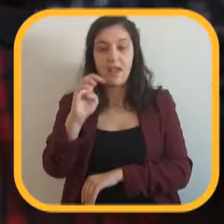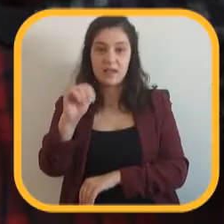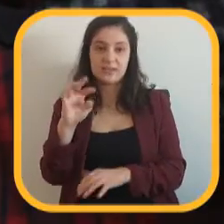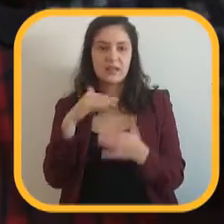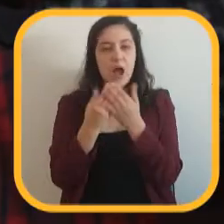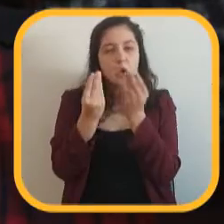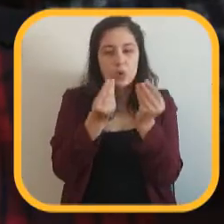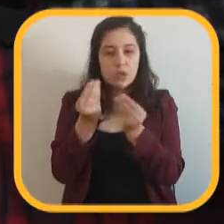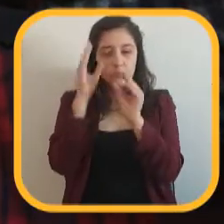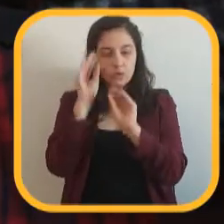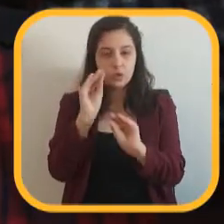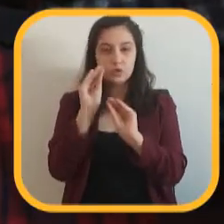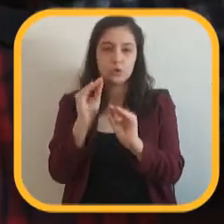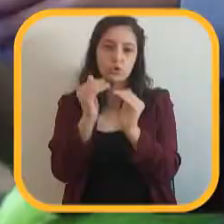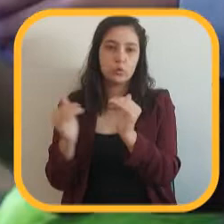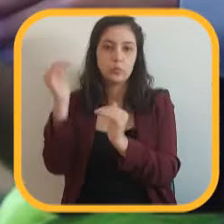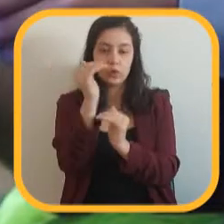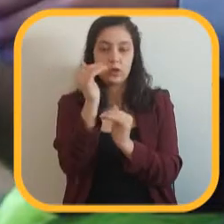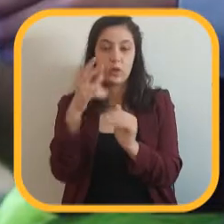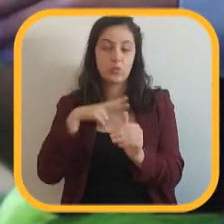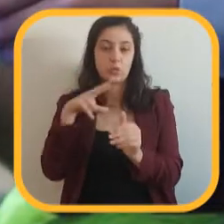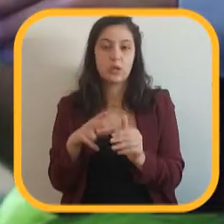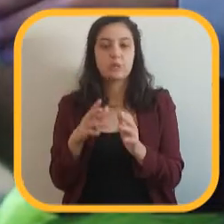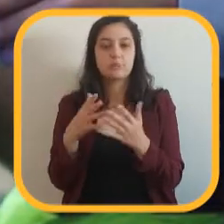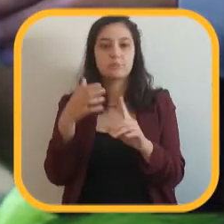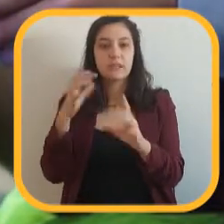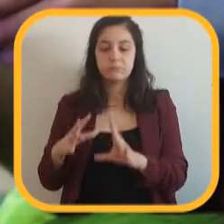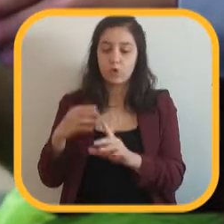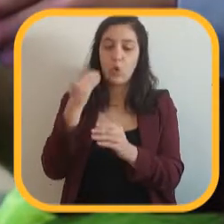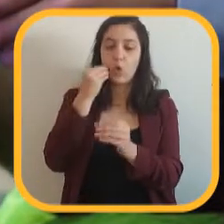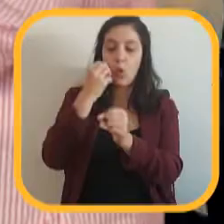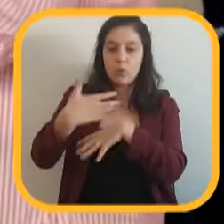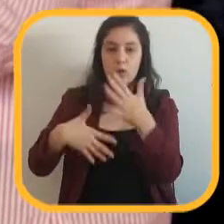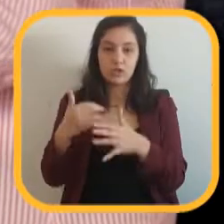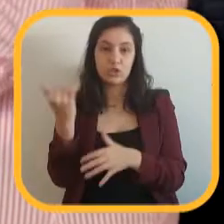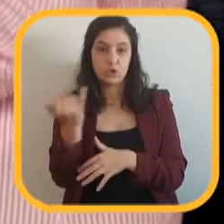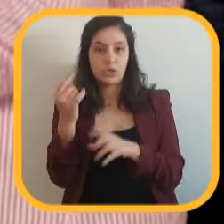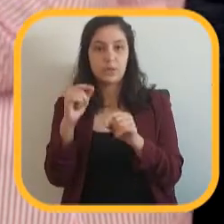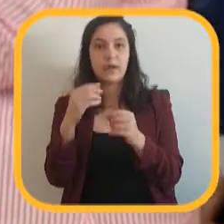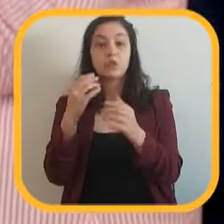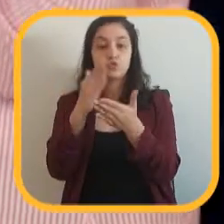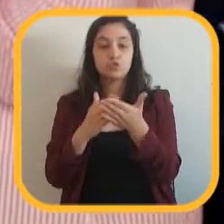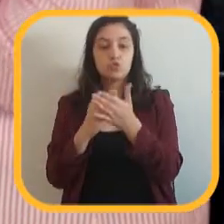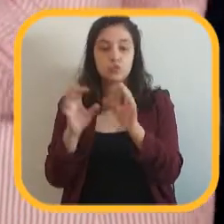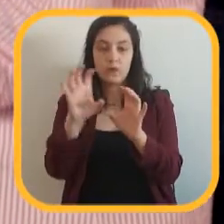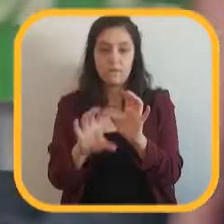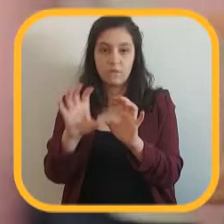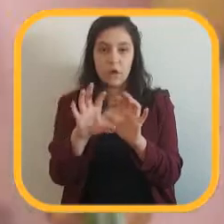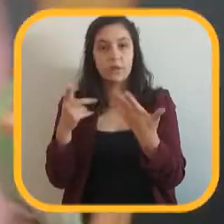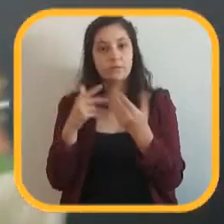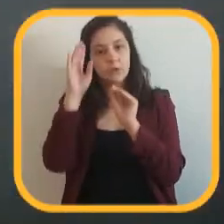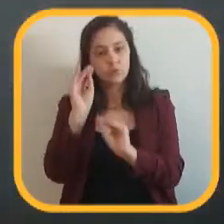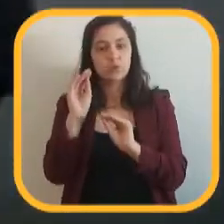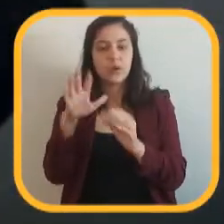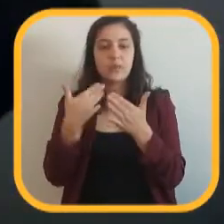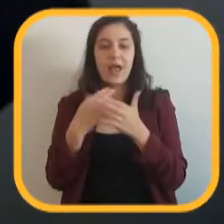por assegurar a qualidade do ensino superior em Portugal. Preocupa-se com o desempenho das instituições e dos ciclos de estudos. Assim,